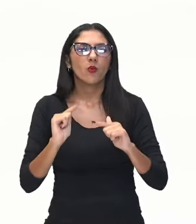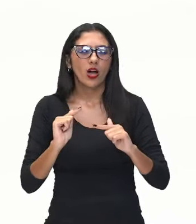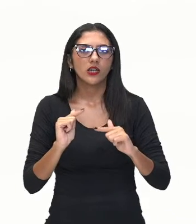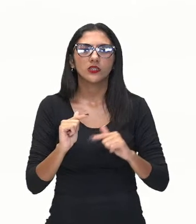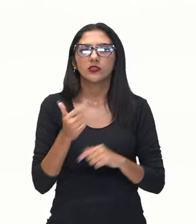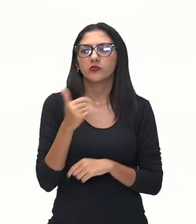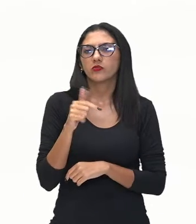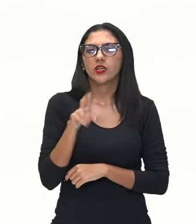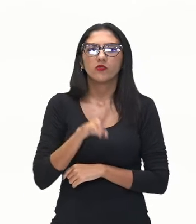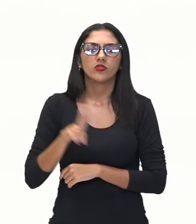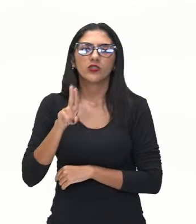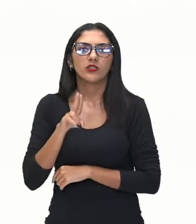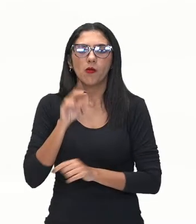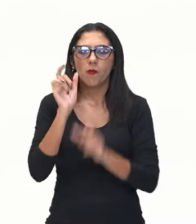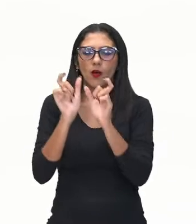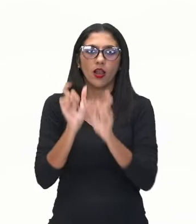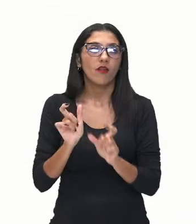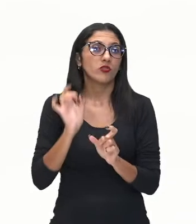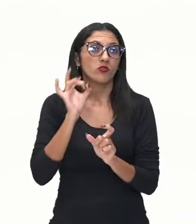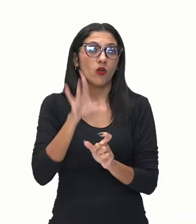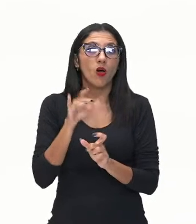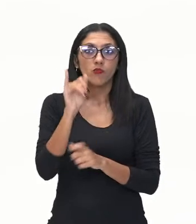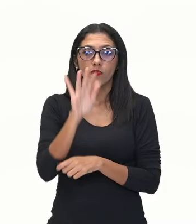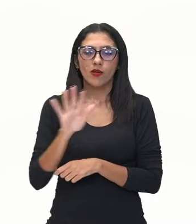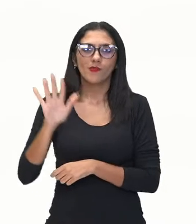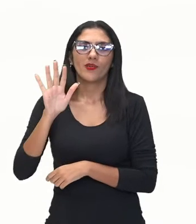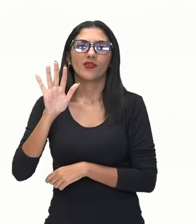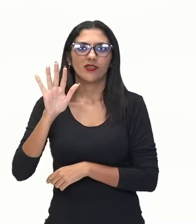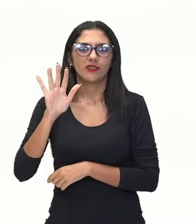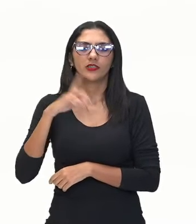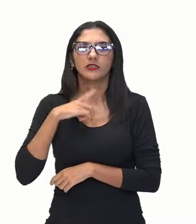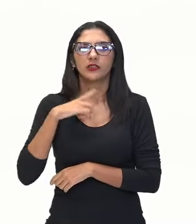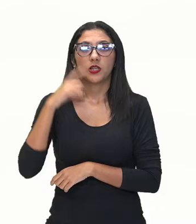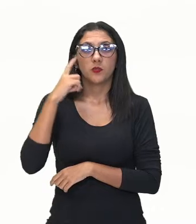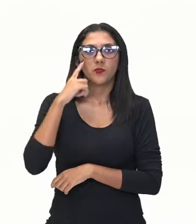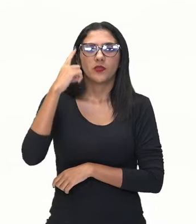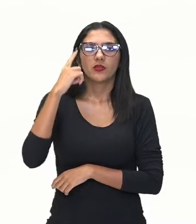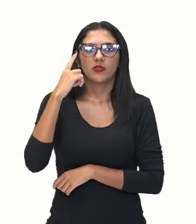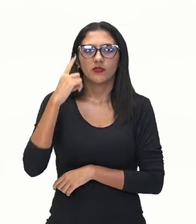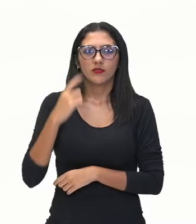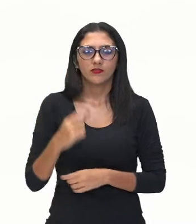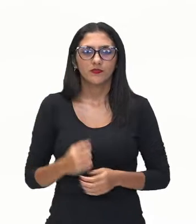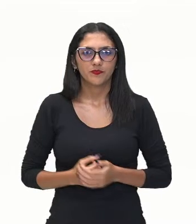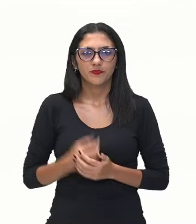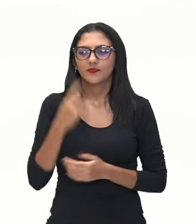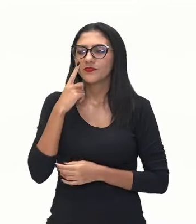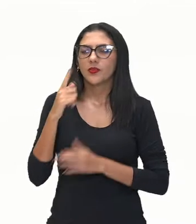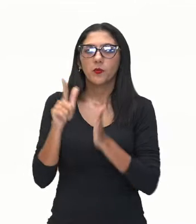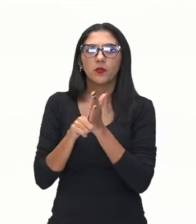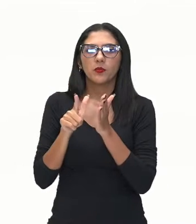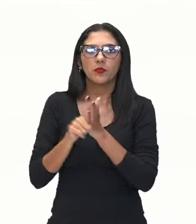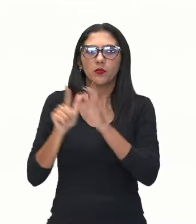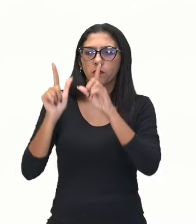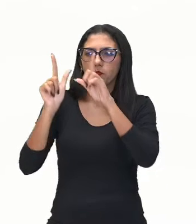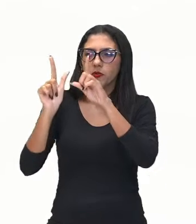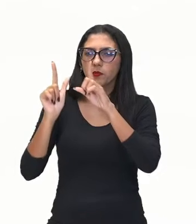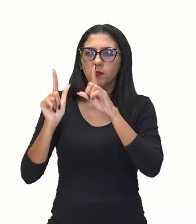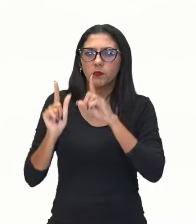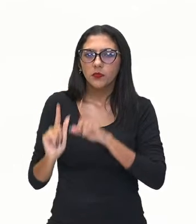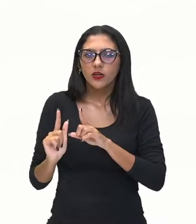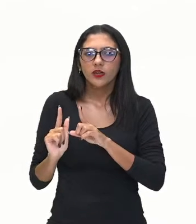que é só o desenho. Temos aqui um post-it escrito entrevista